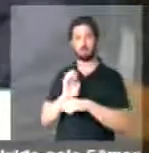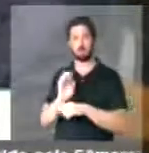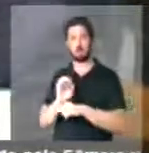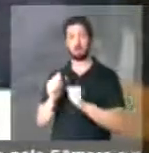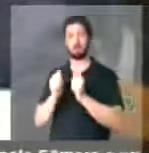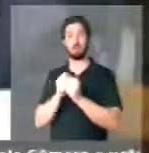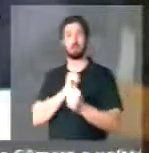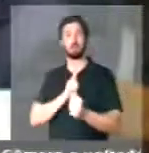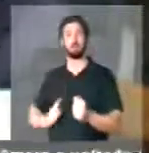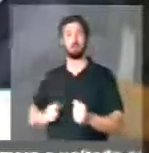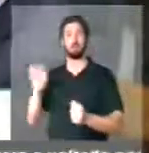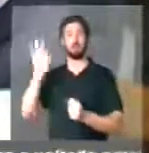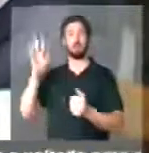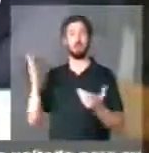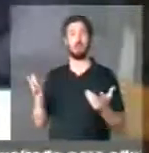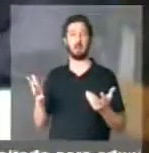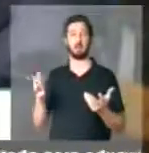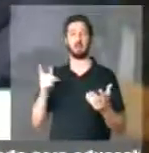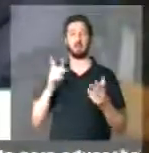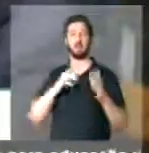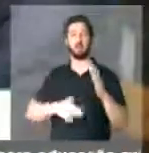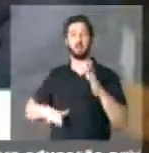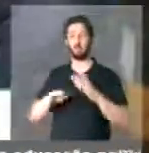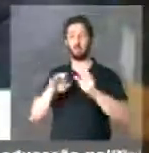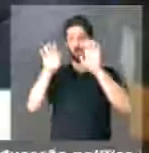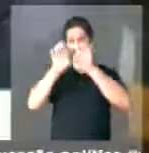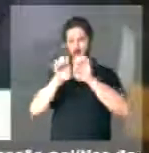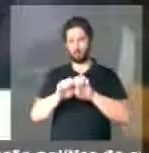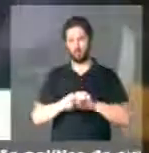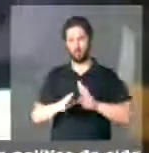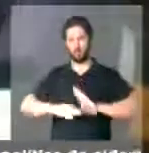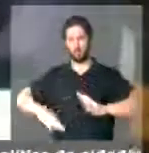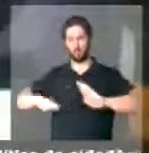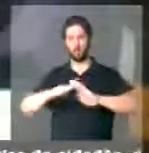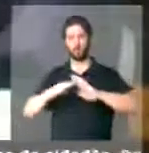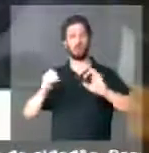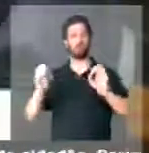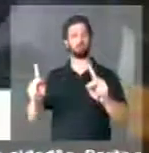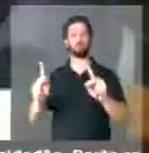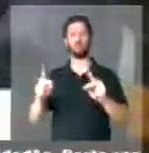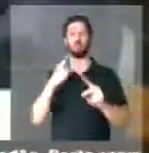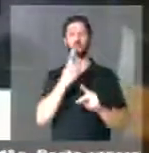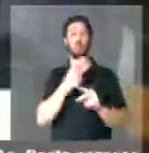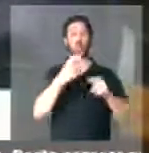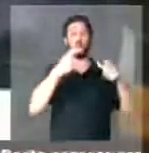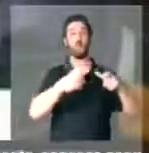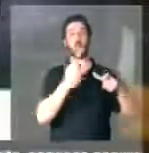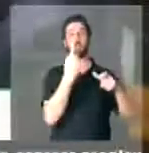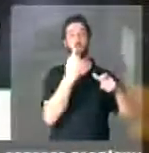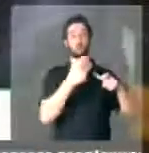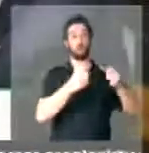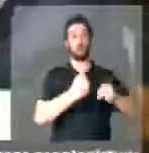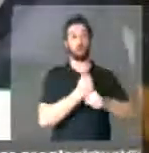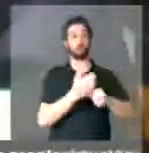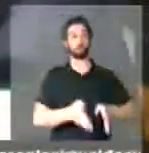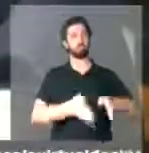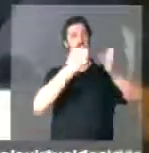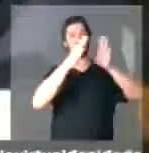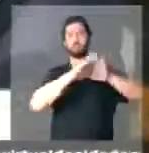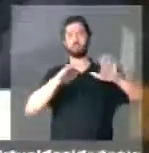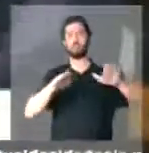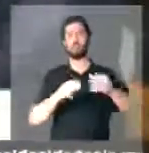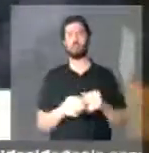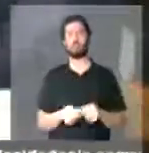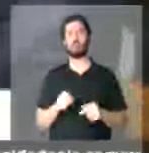e governo federal, onde você tem toda a infraestrutura necessária. Nós estamos falando de unidades individuais. E algumas